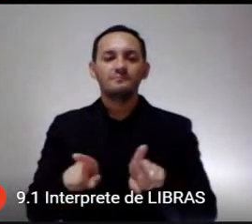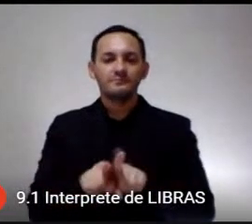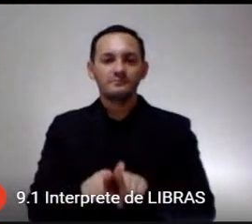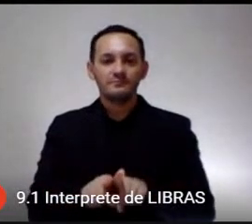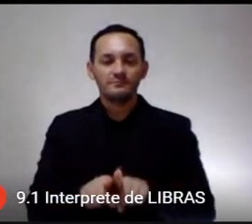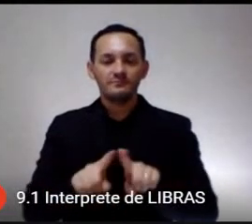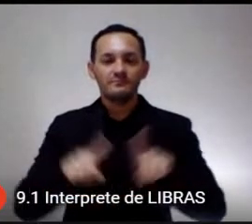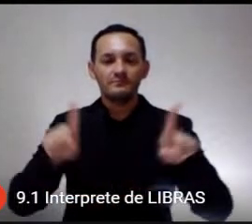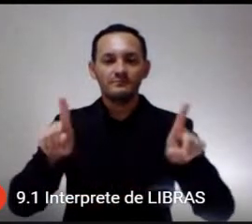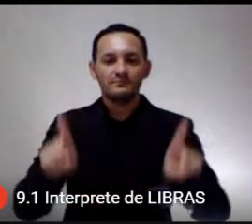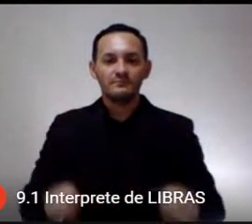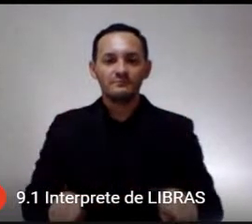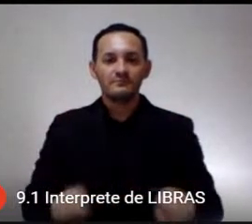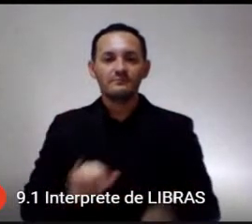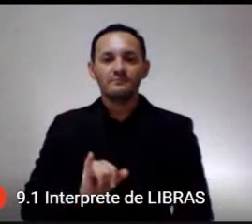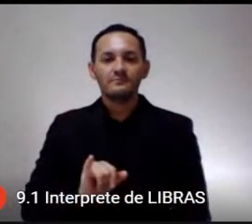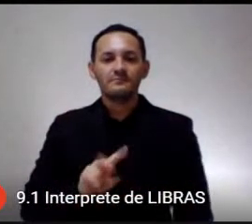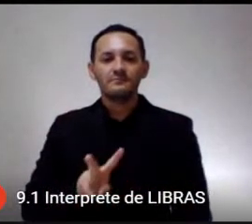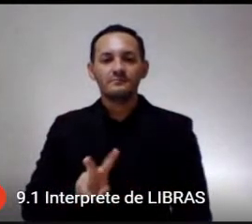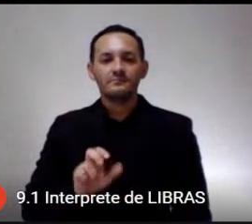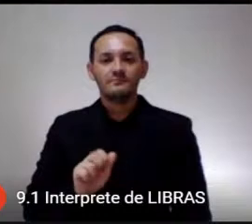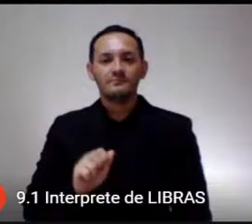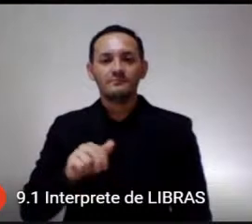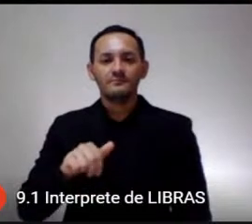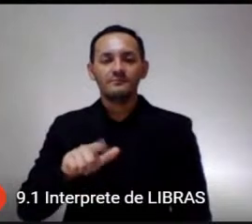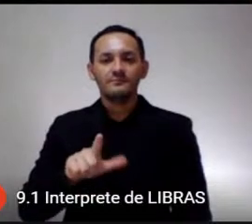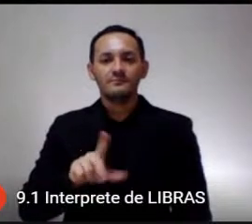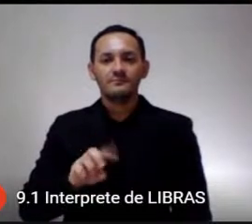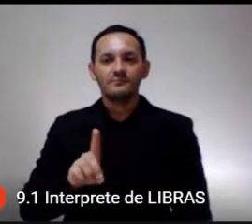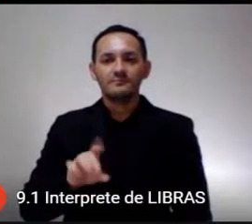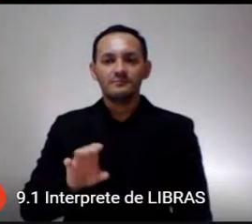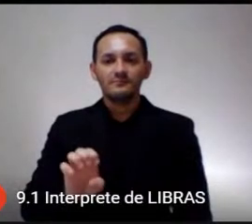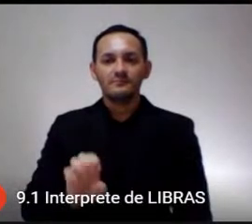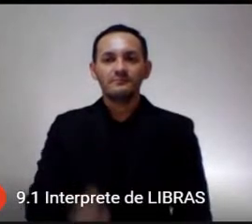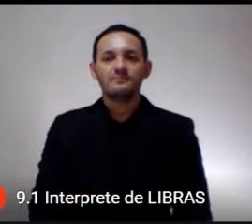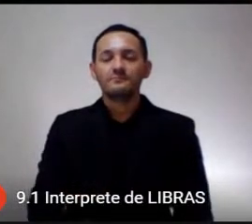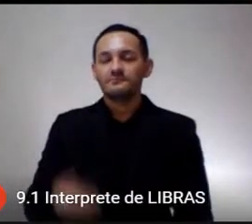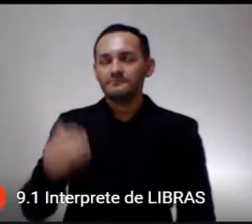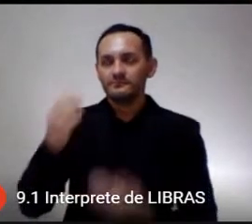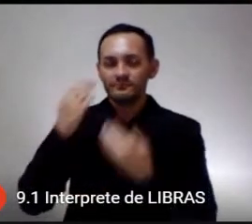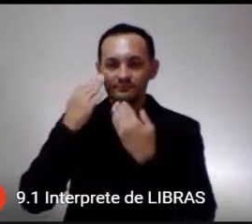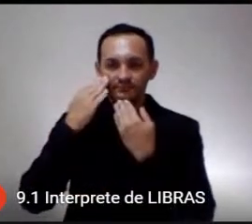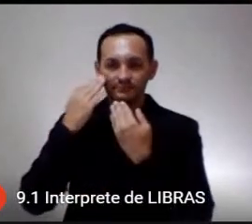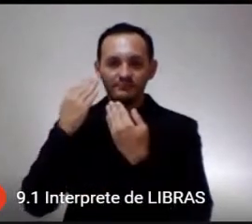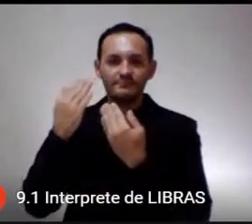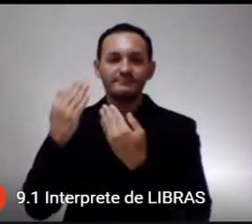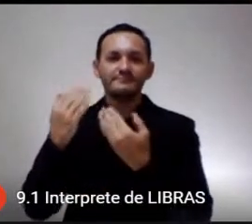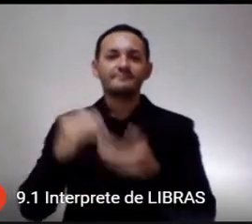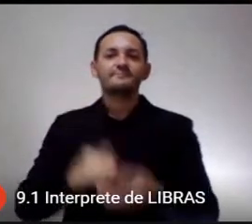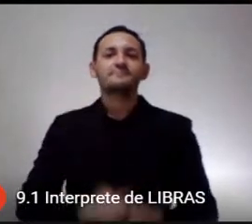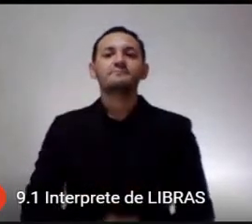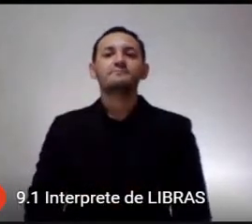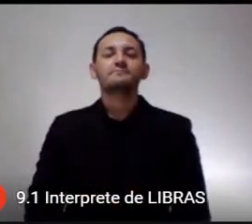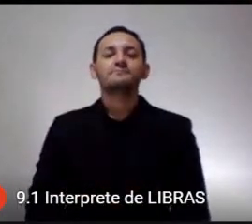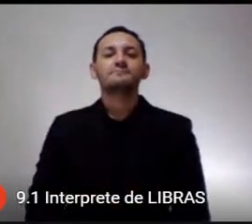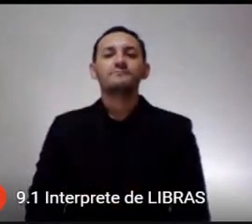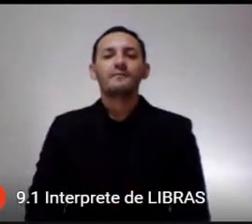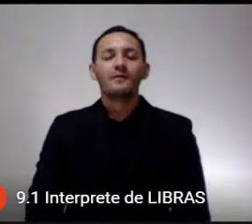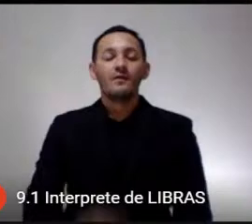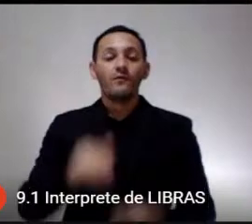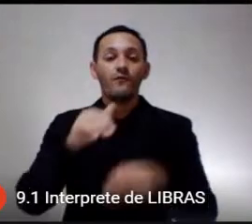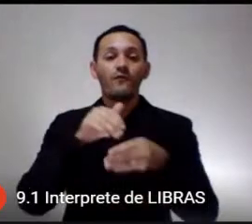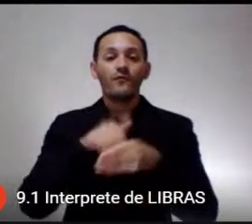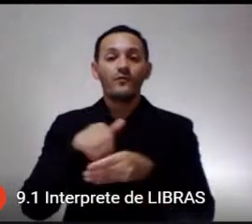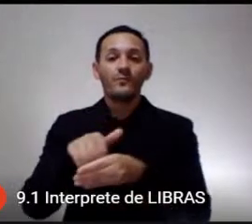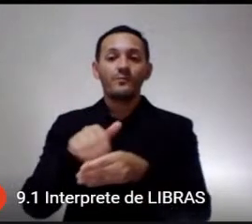dos Santos. Então, com a palavra, a eminente relatora. Obrigada, senhor presidente. O meu voto foi no sentido de